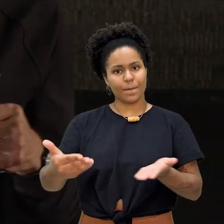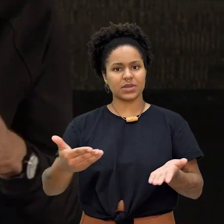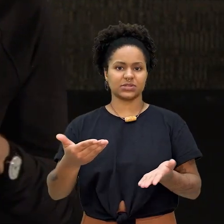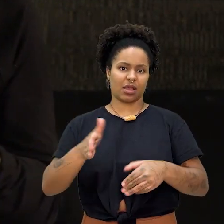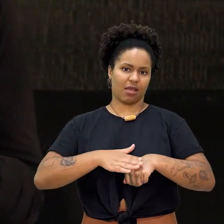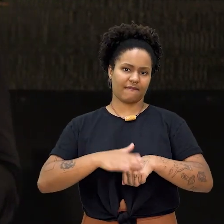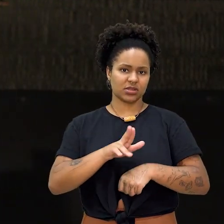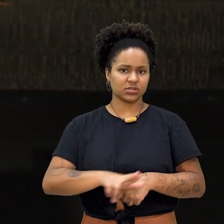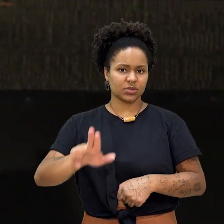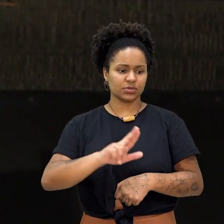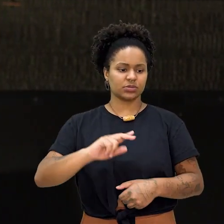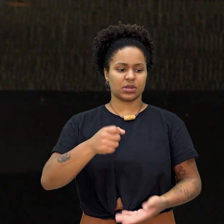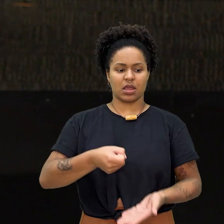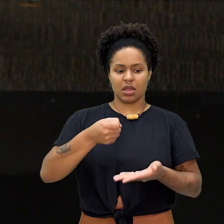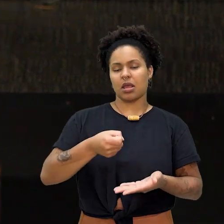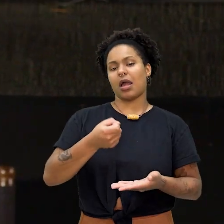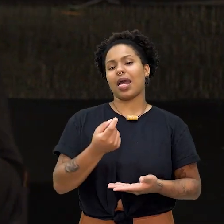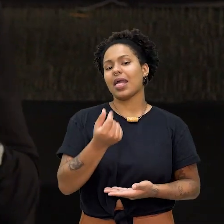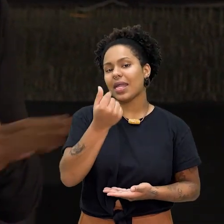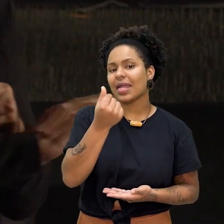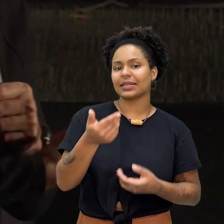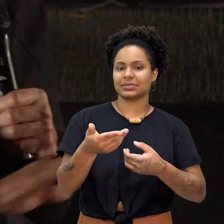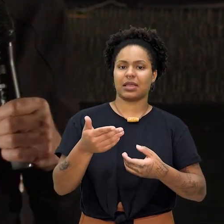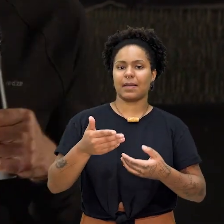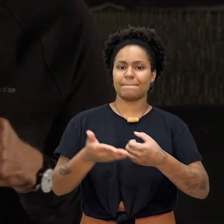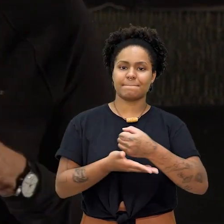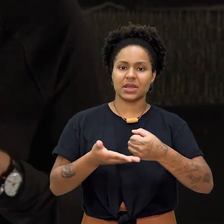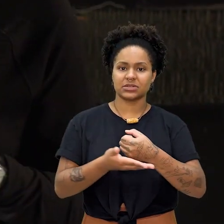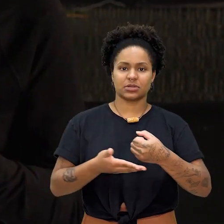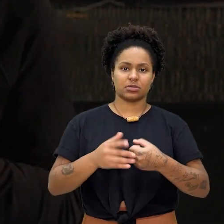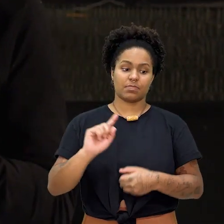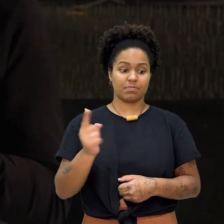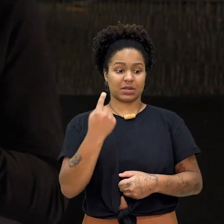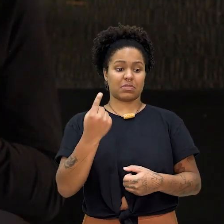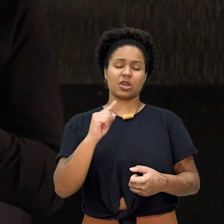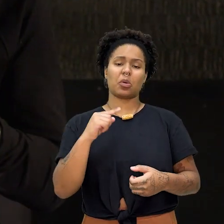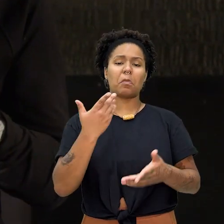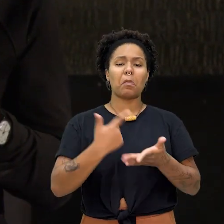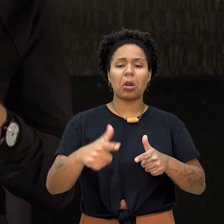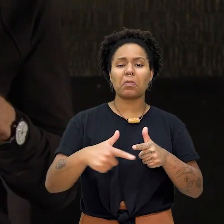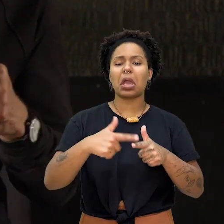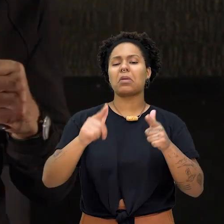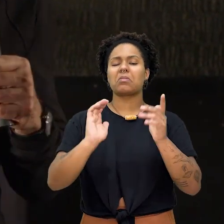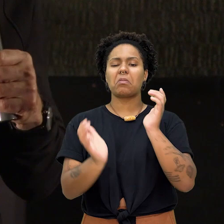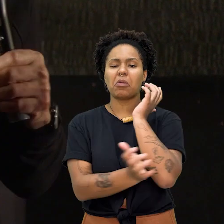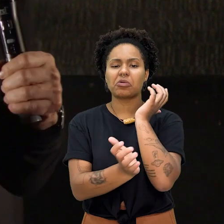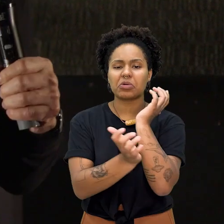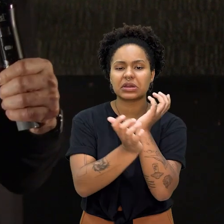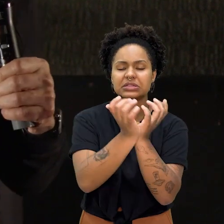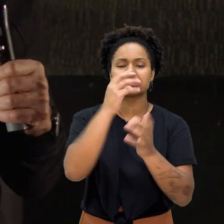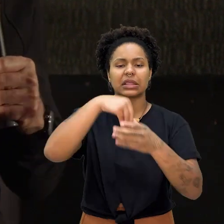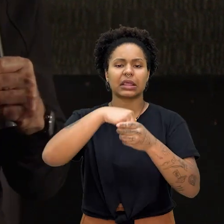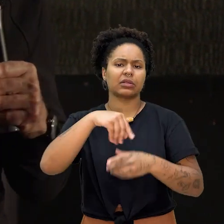implementar. Que vantagens há? Eliminamos inteiramente qualquer burocracia envolvida em se ter